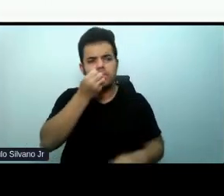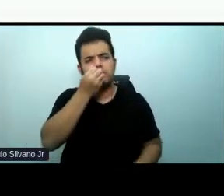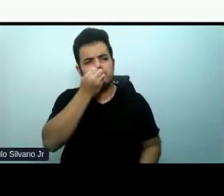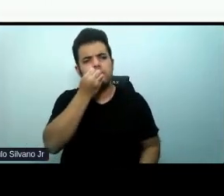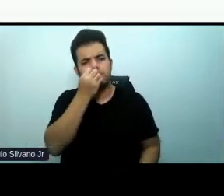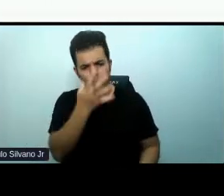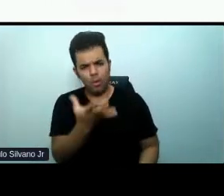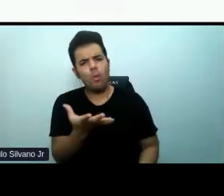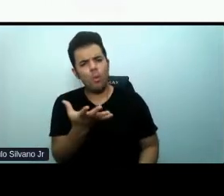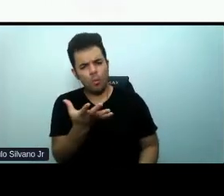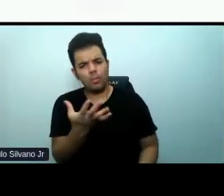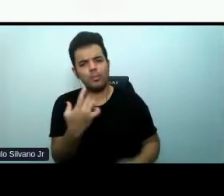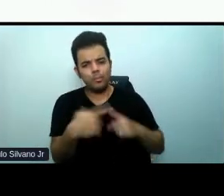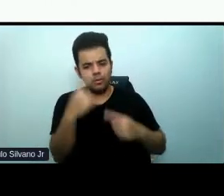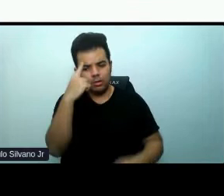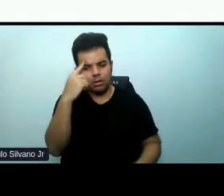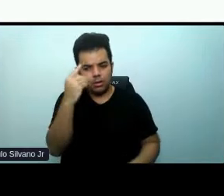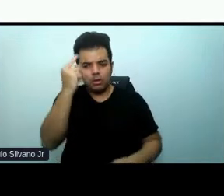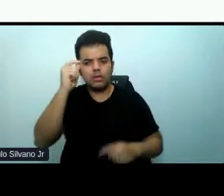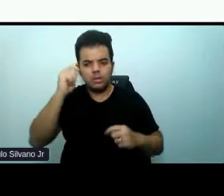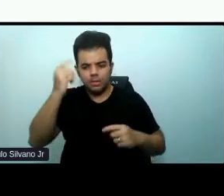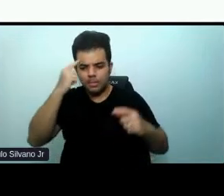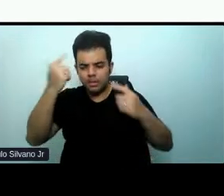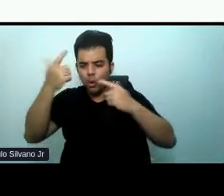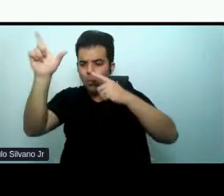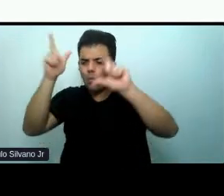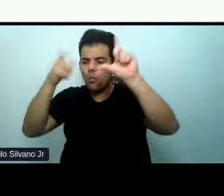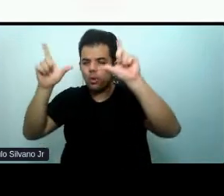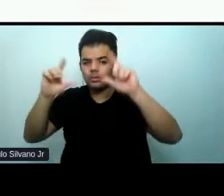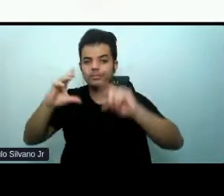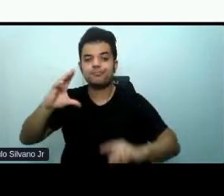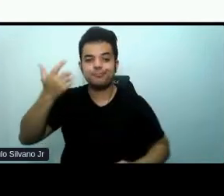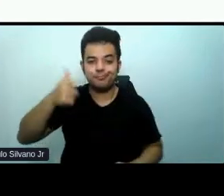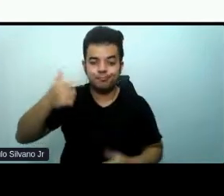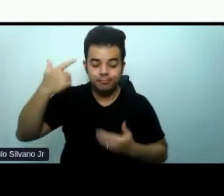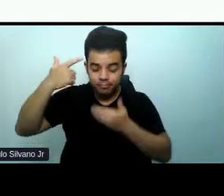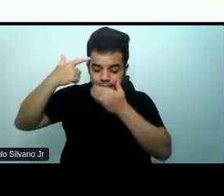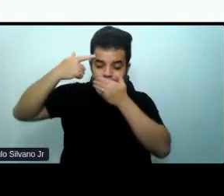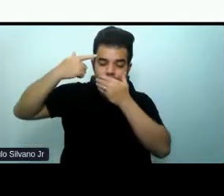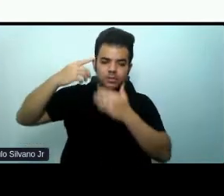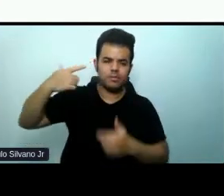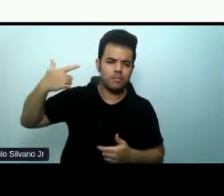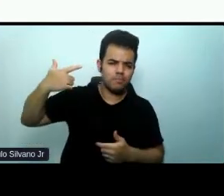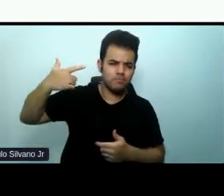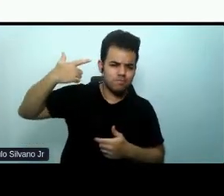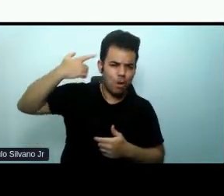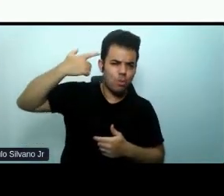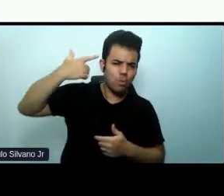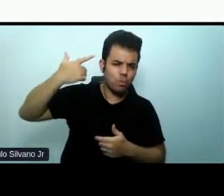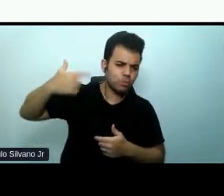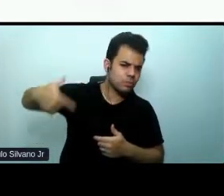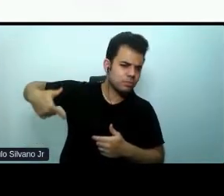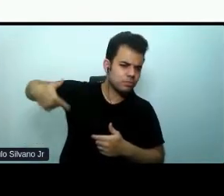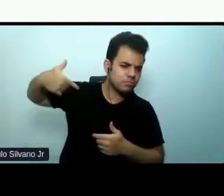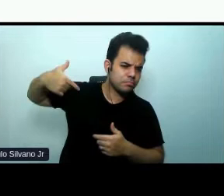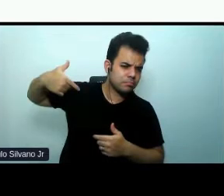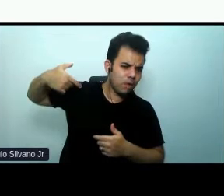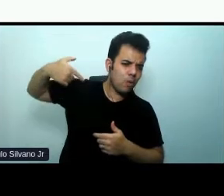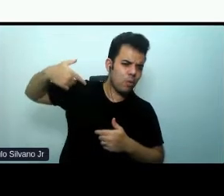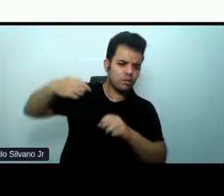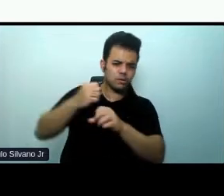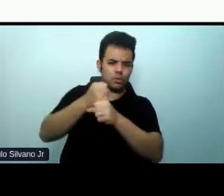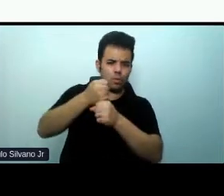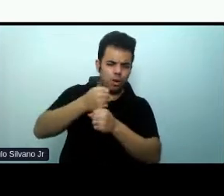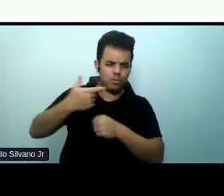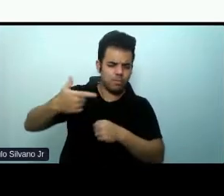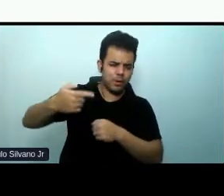por um lado. Eu digo por mim, né? Eu levei um tiro num sequestro relâmpago. Foi um choque, um